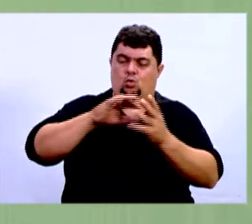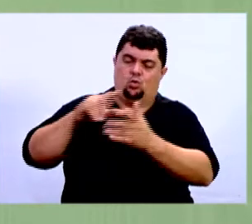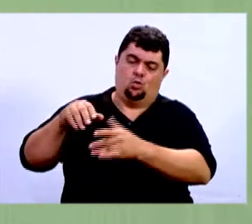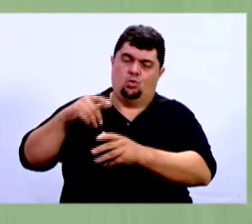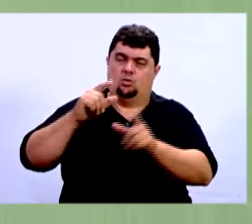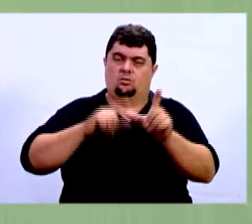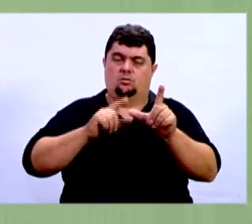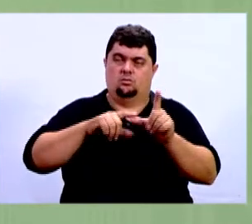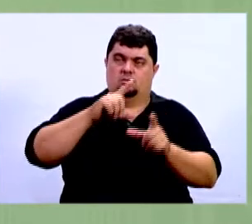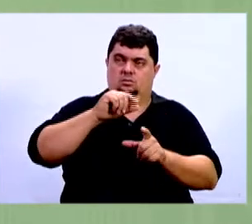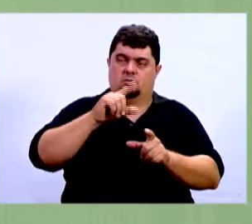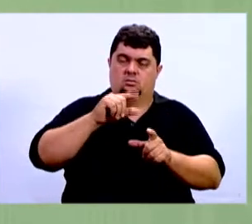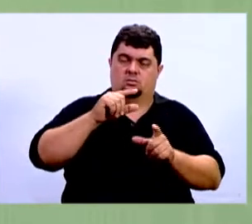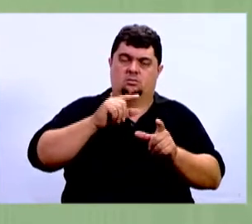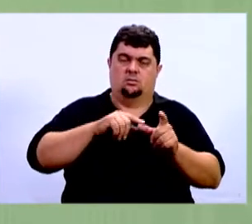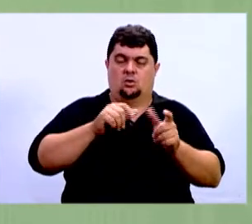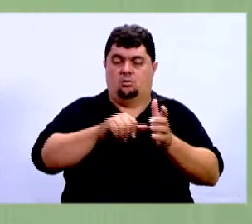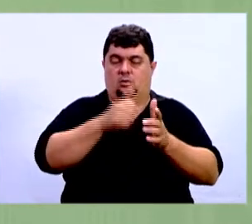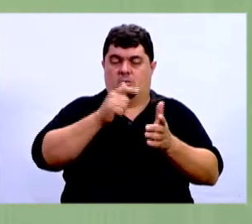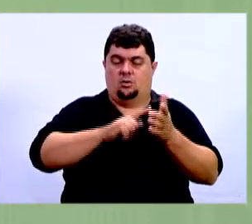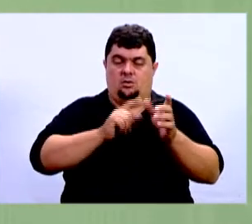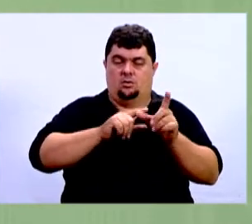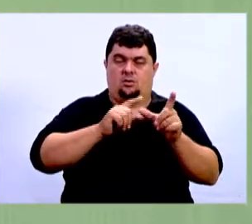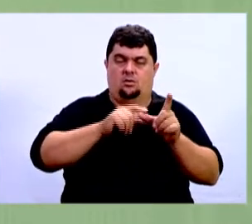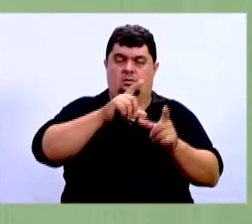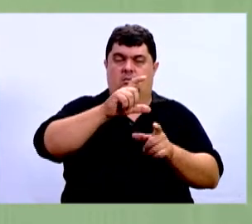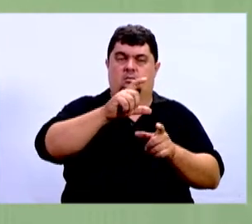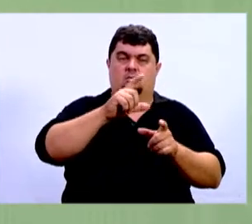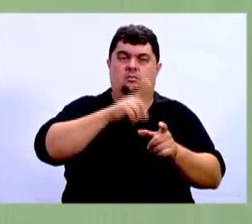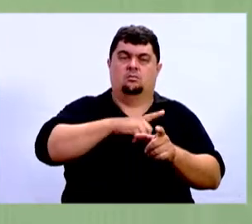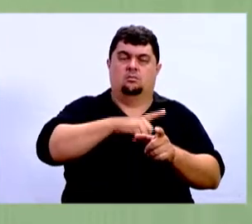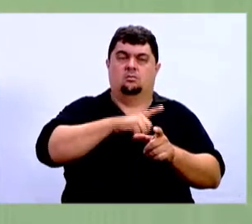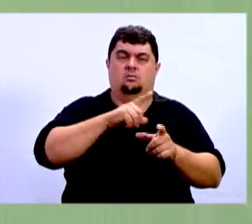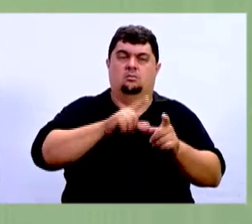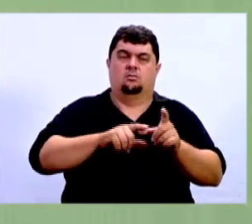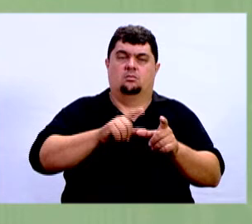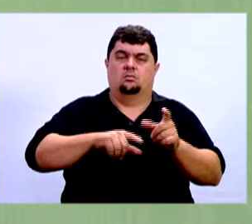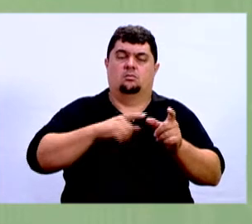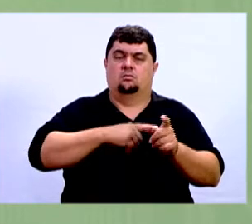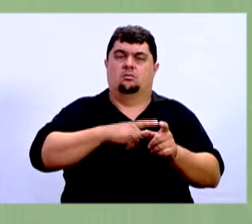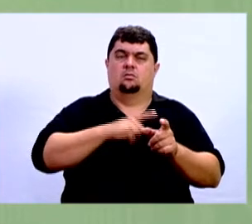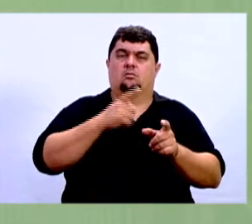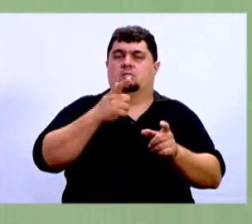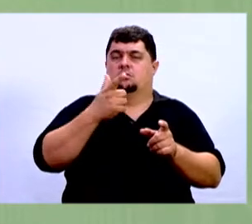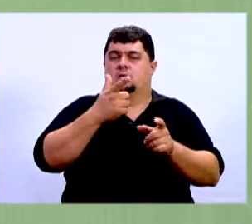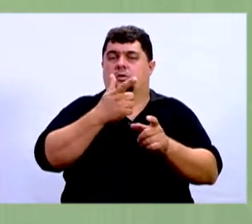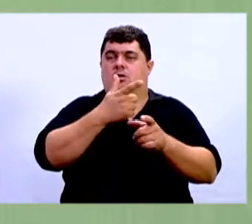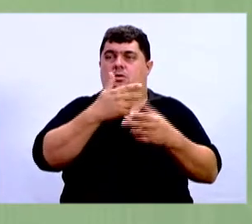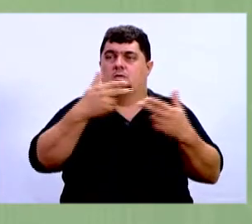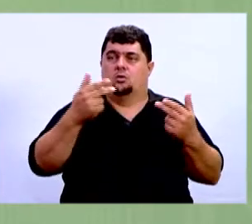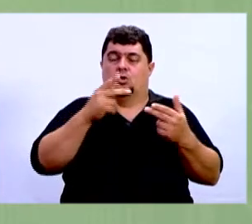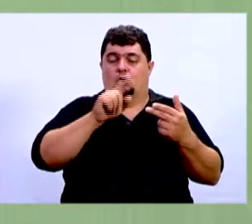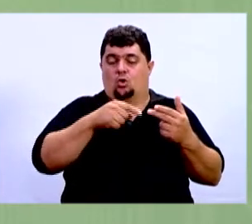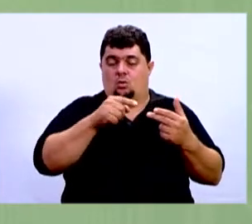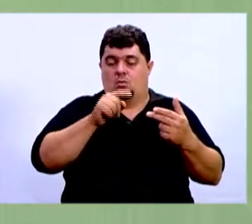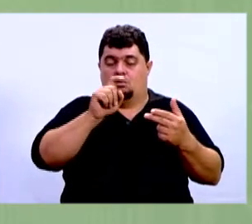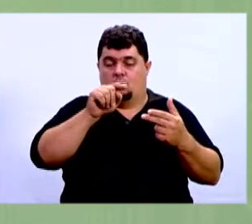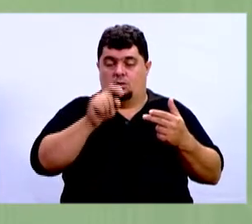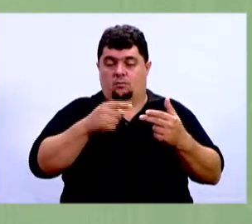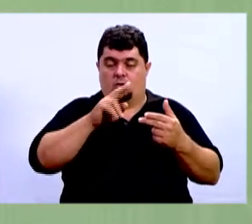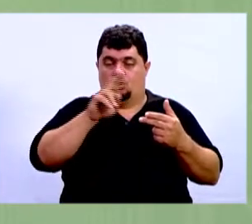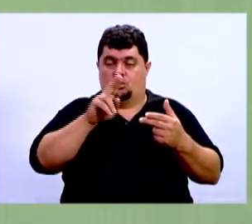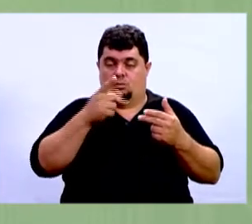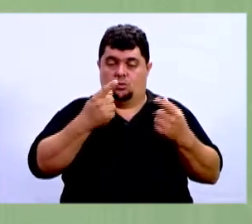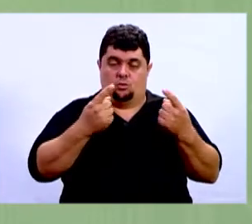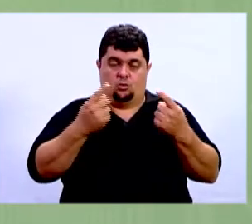Lembrando só a primeira letra em maiúsculo. Separação de um nome para o outro. Ok? Separação de um nome para o outro, ponto e vírgula.